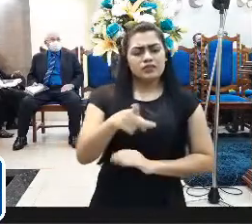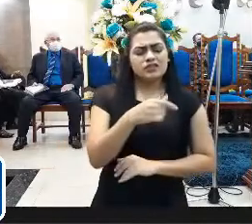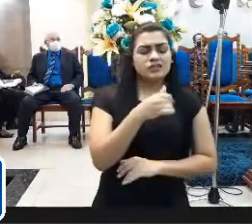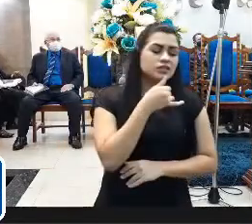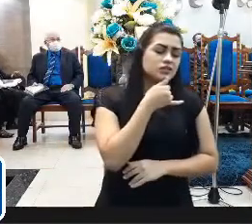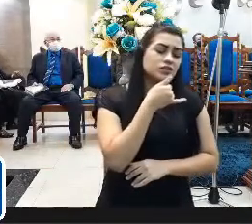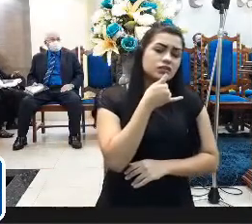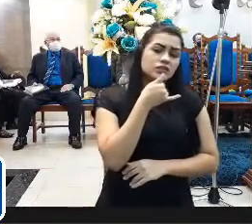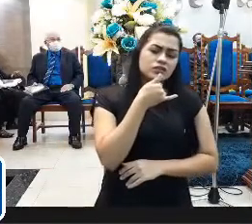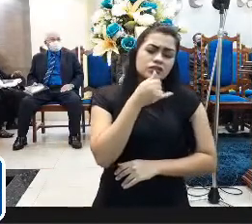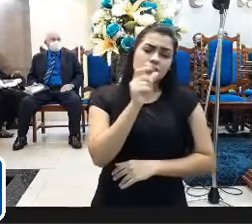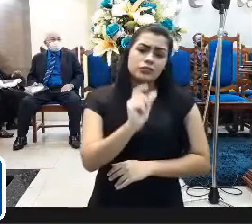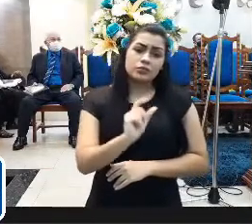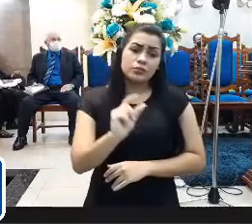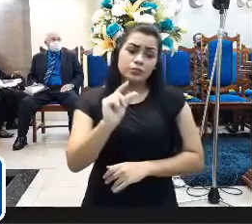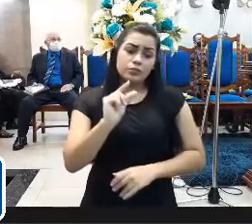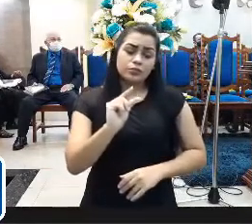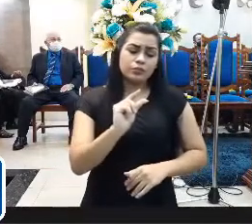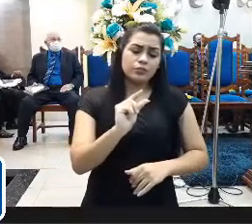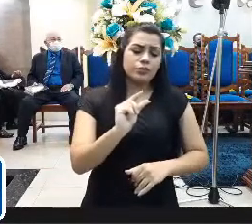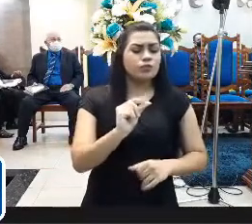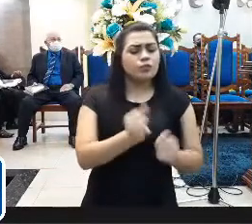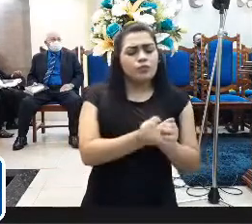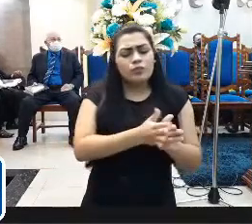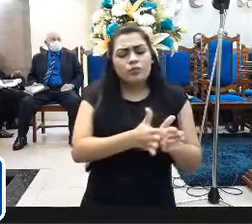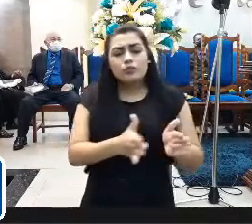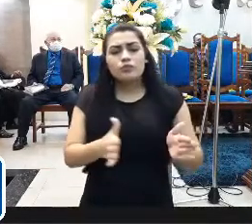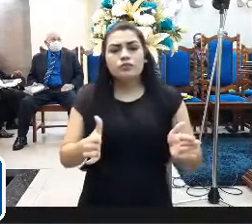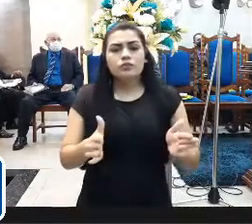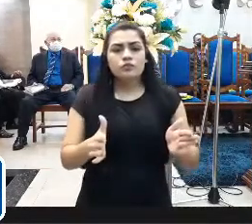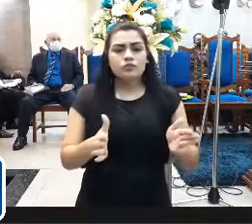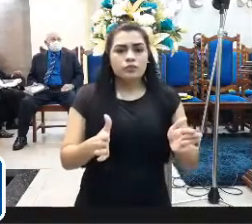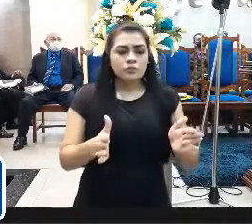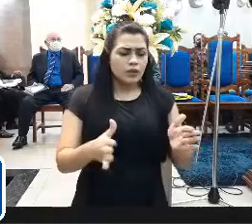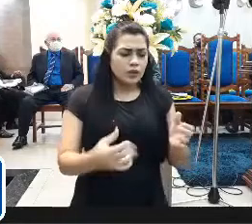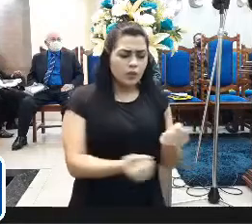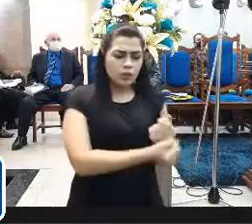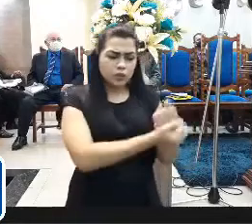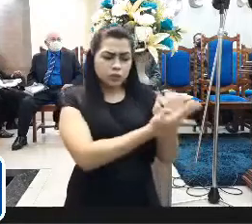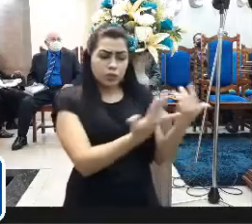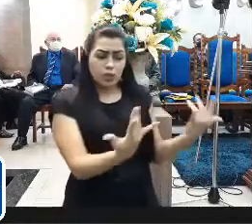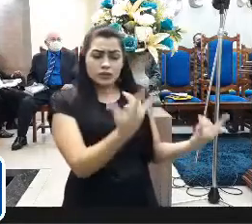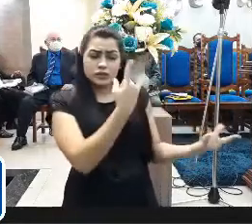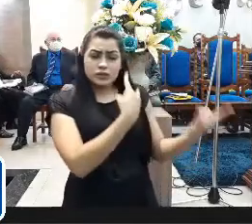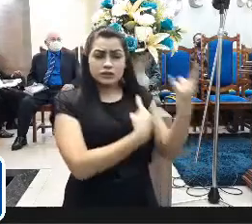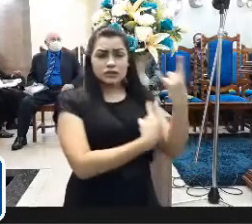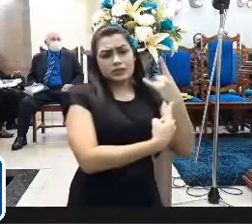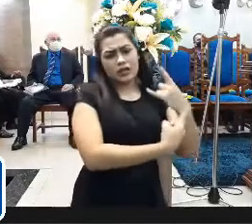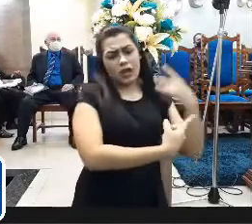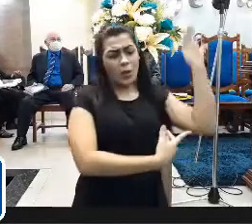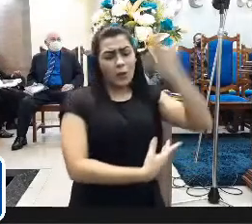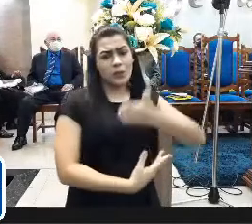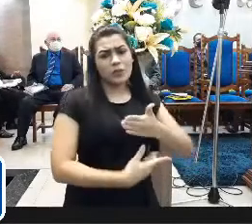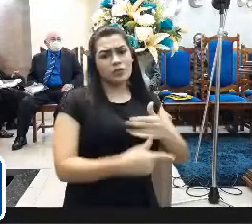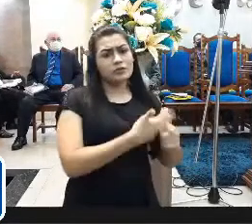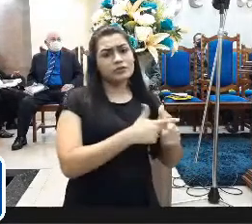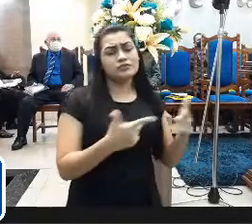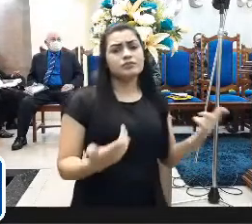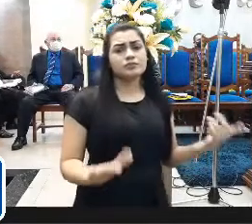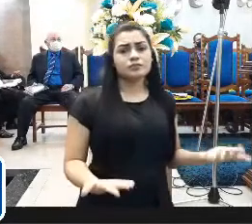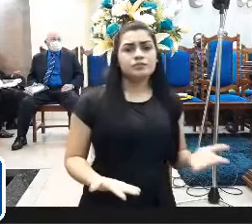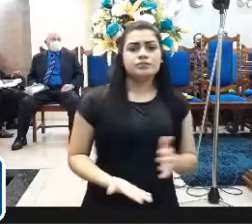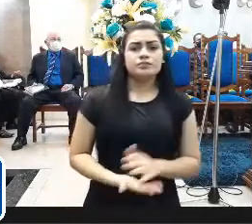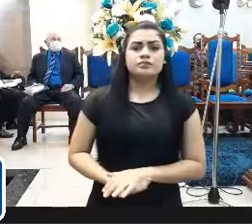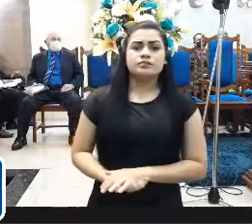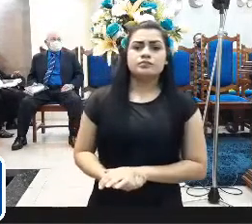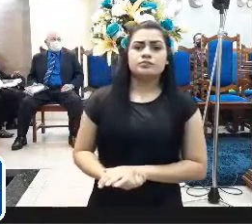pouco triste, não é? Ou entristecidos, ou contristados, com várias tentações, várias provações, diz na NBI, não